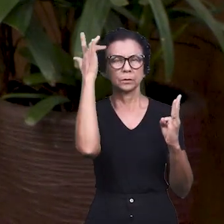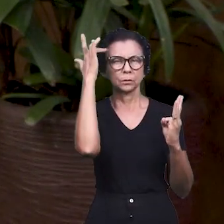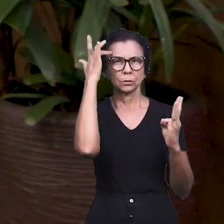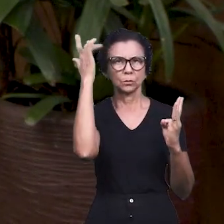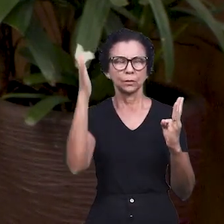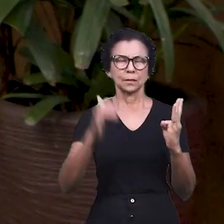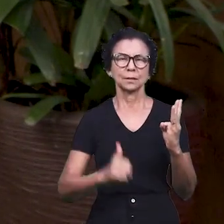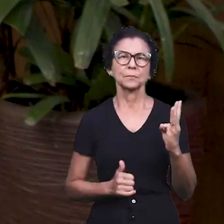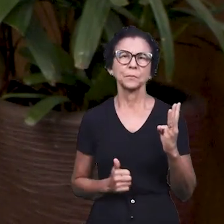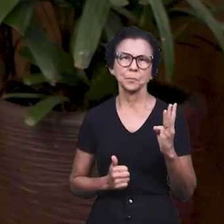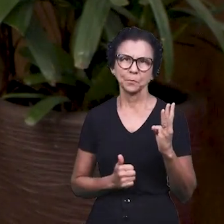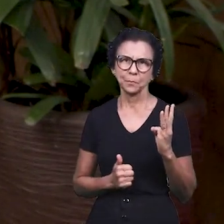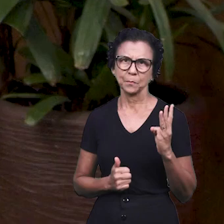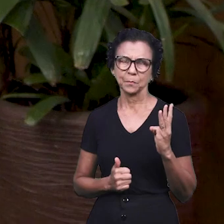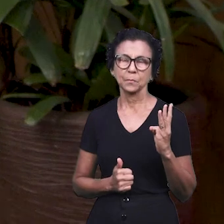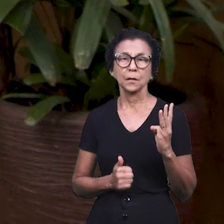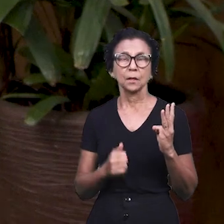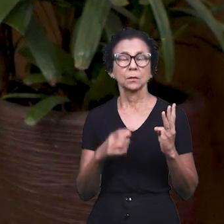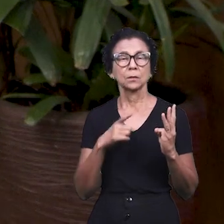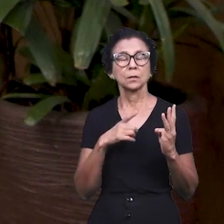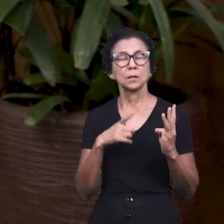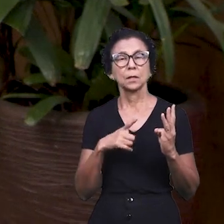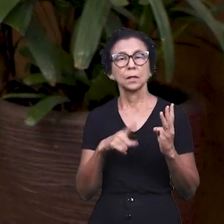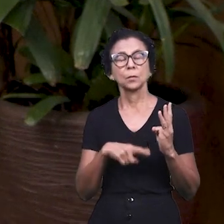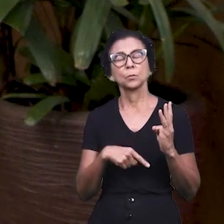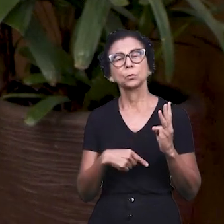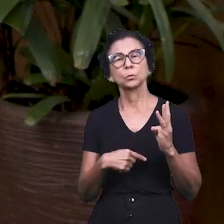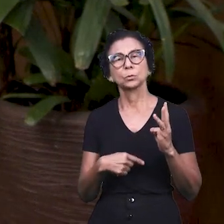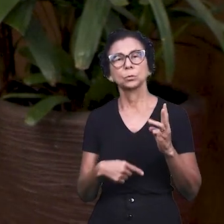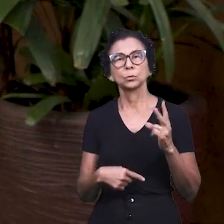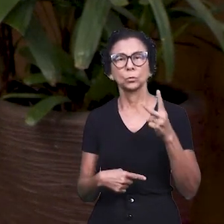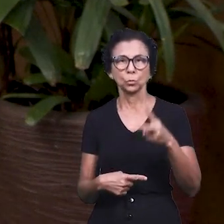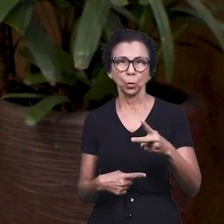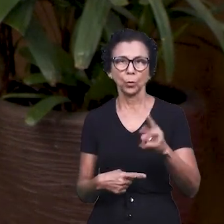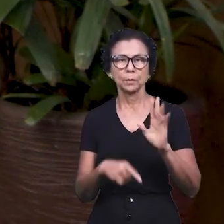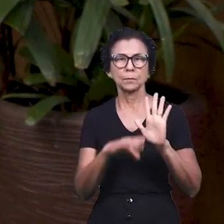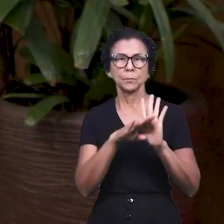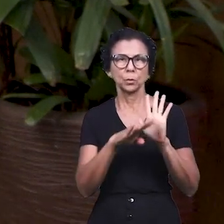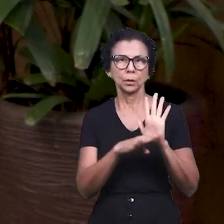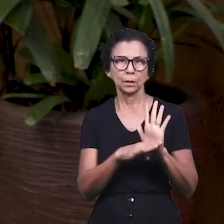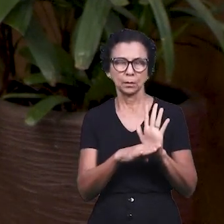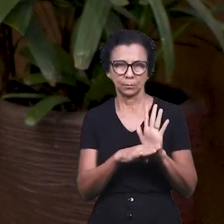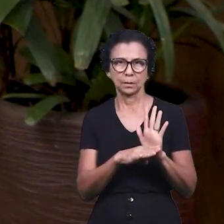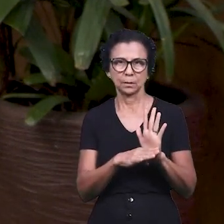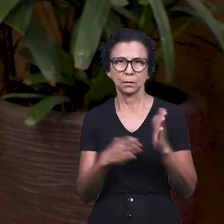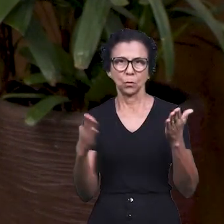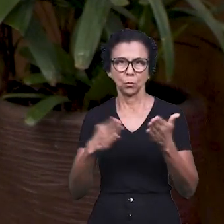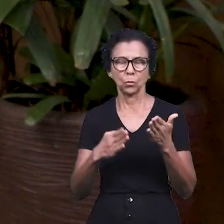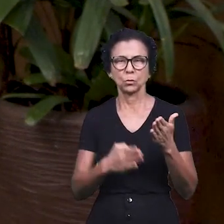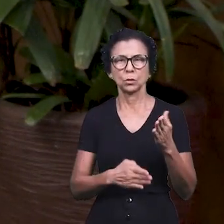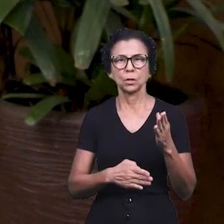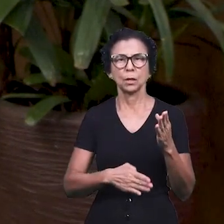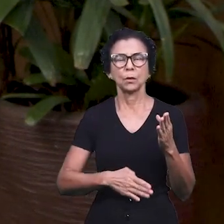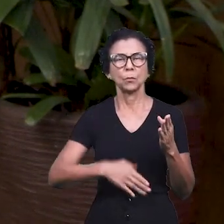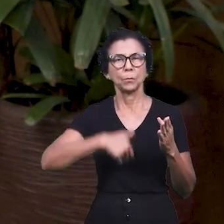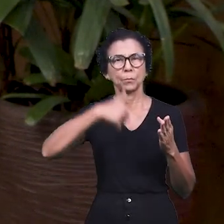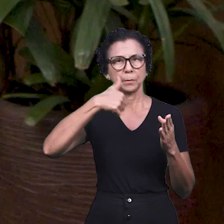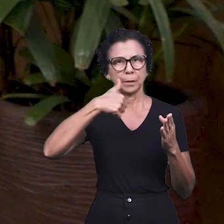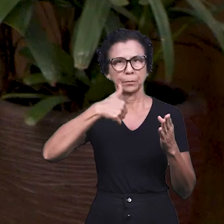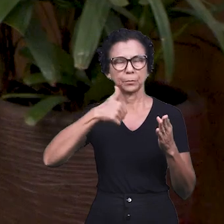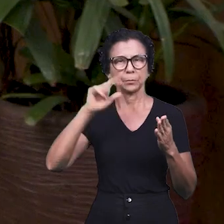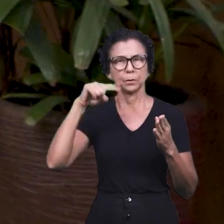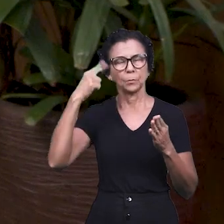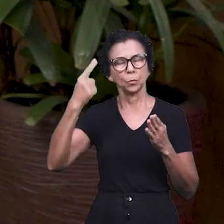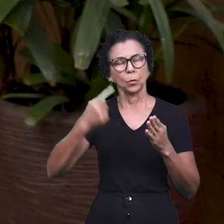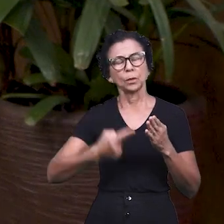convidados para esse primeiro episódio. Nós teremos 2 episódios neste tema e temos aqui 3 convidados muito